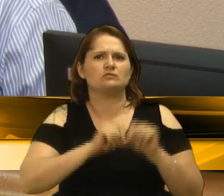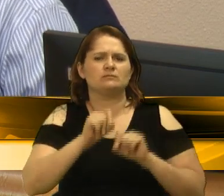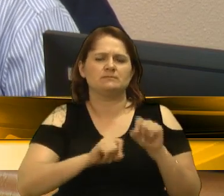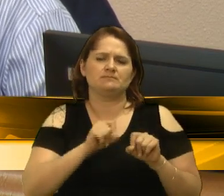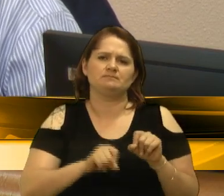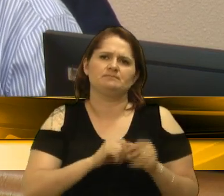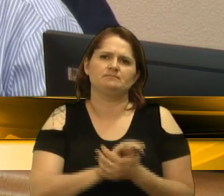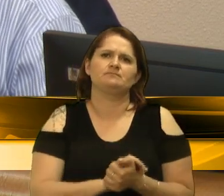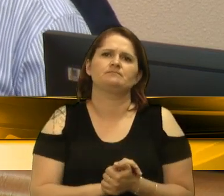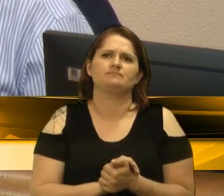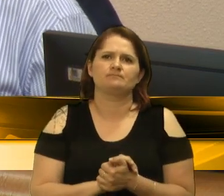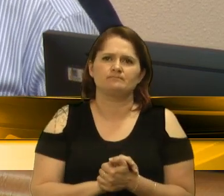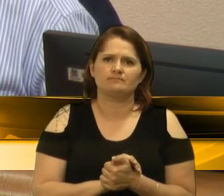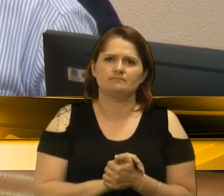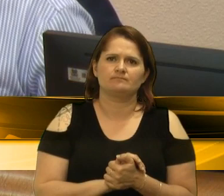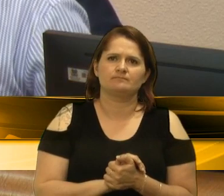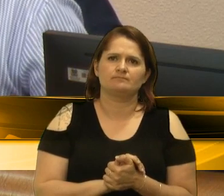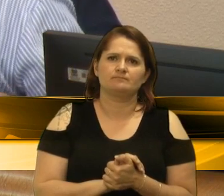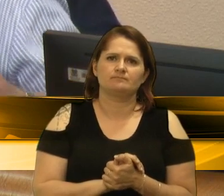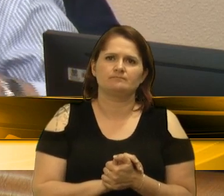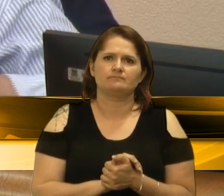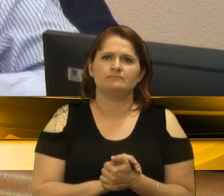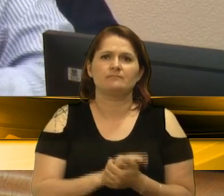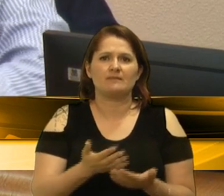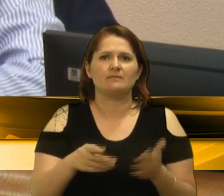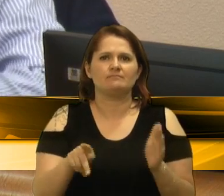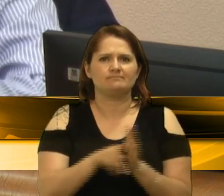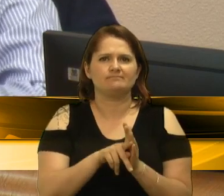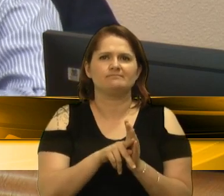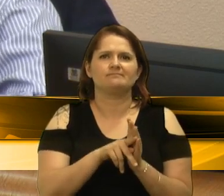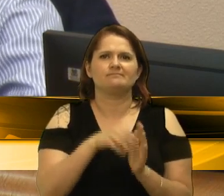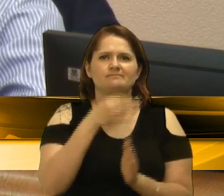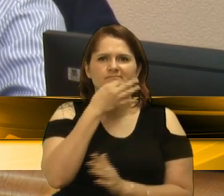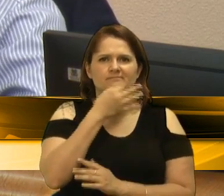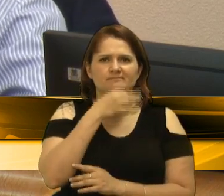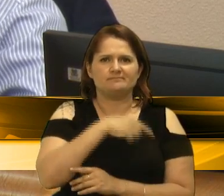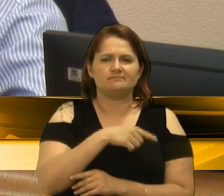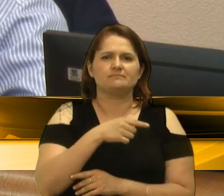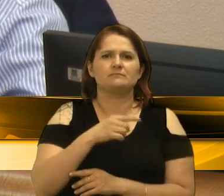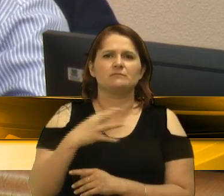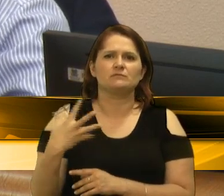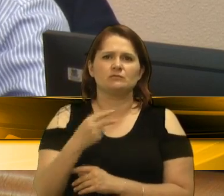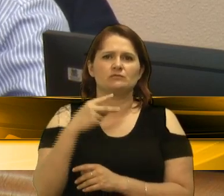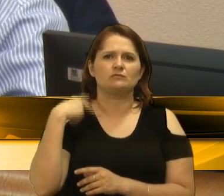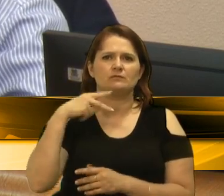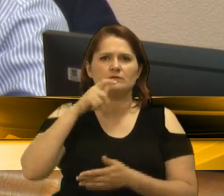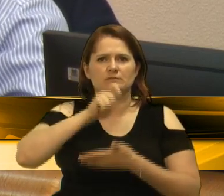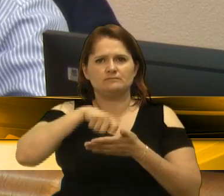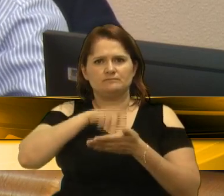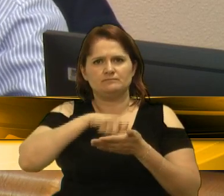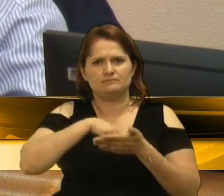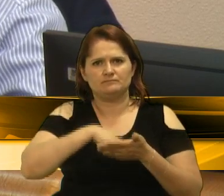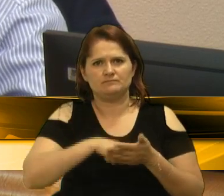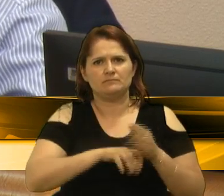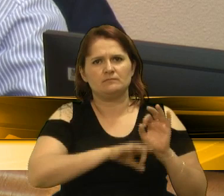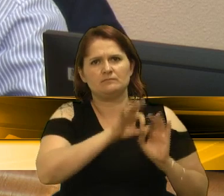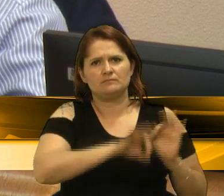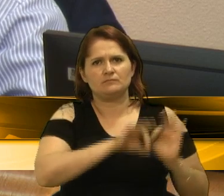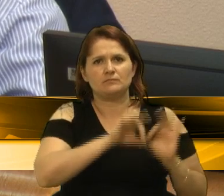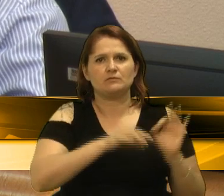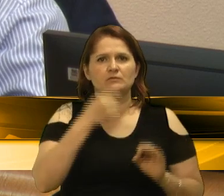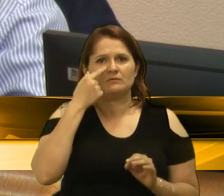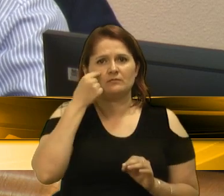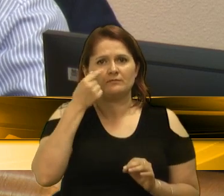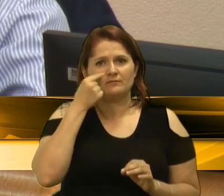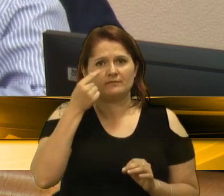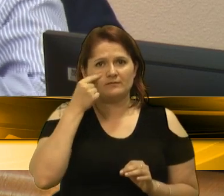da colonização e 129 anos da emancipação política. Assinam este projeto vereadores Eloy